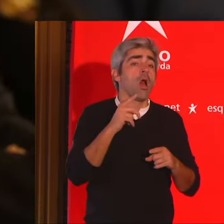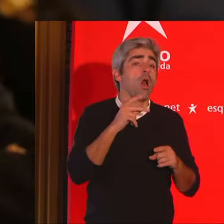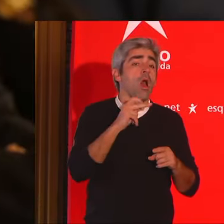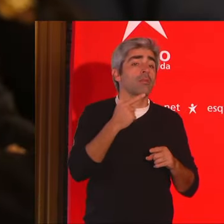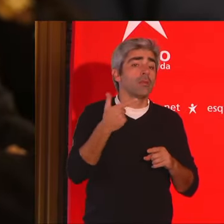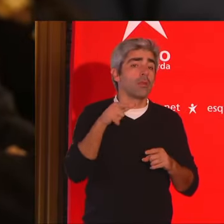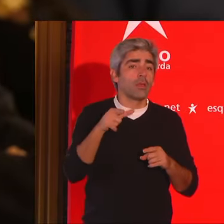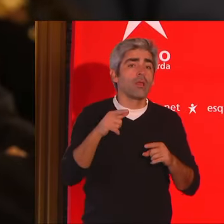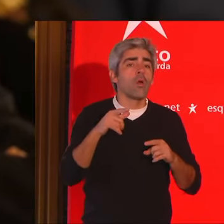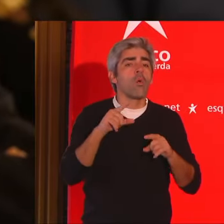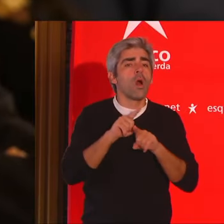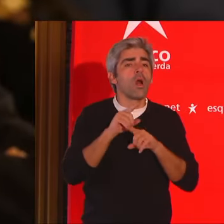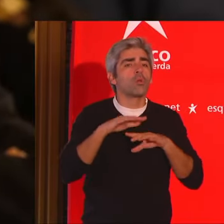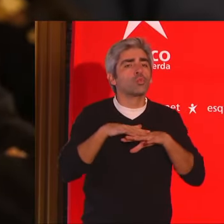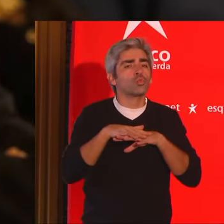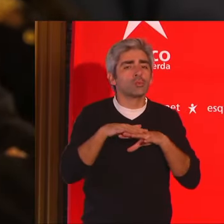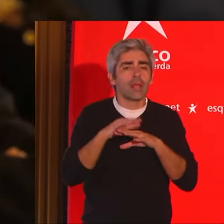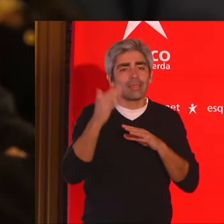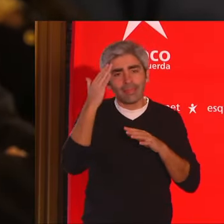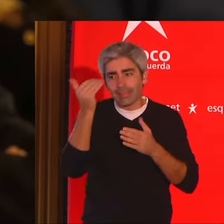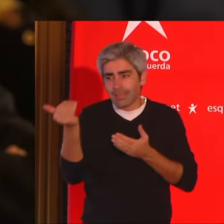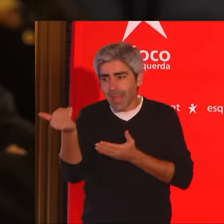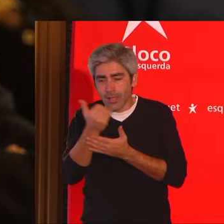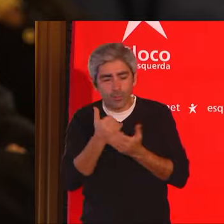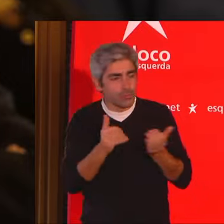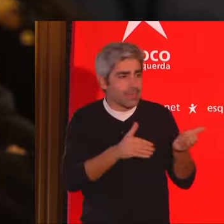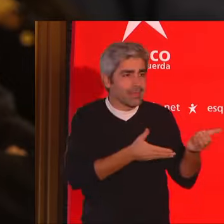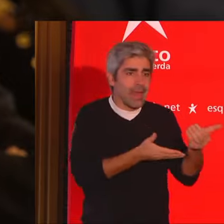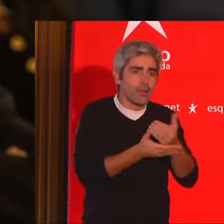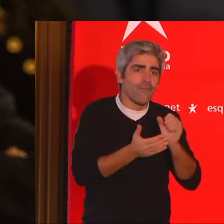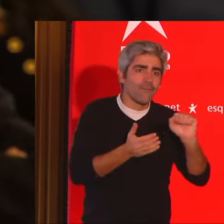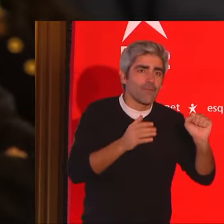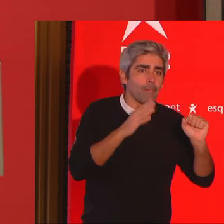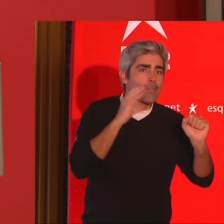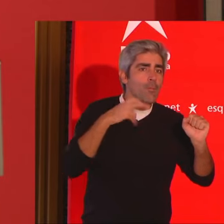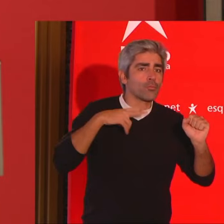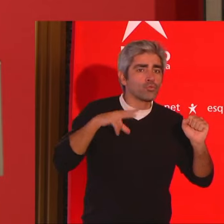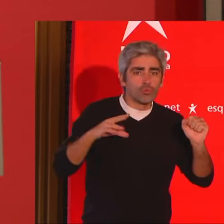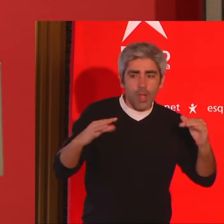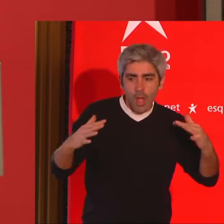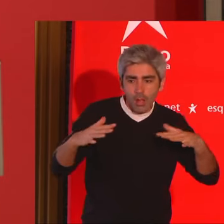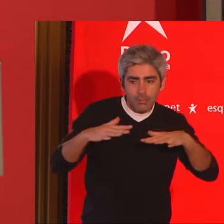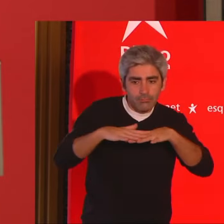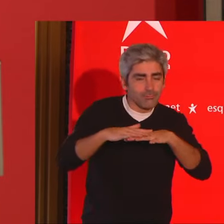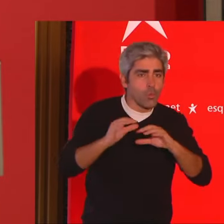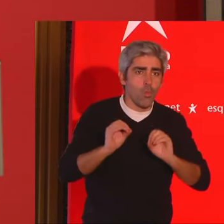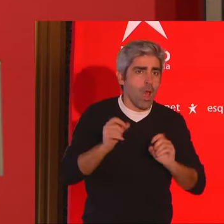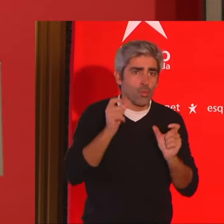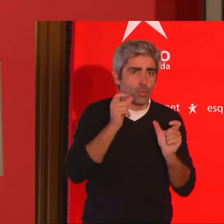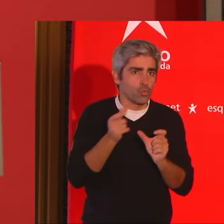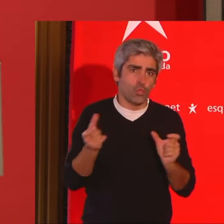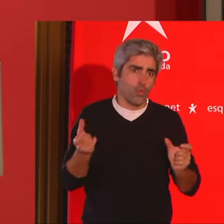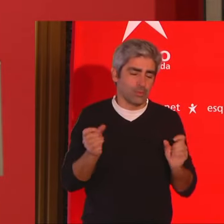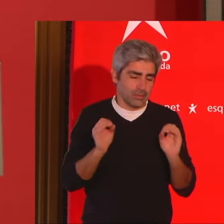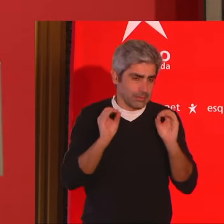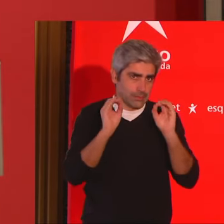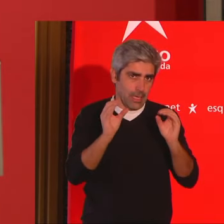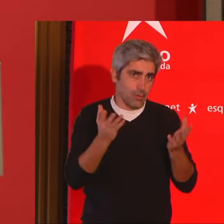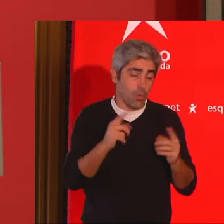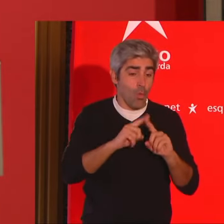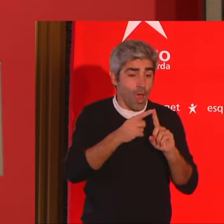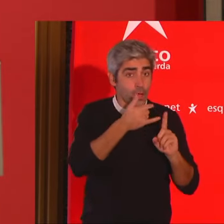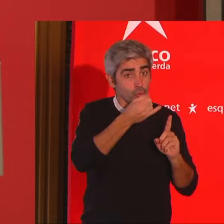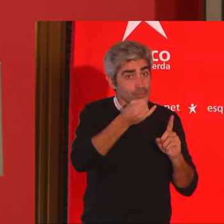cruzar os dados com os que o Banco de Portugal tem. E, portanto, o controle é inexistente. E assim, no ano de